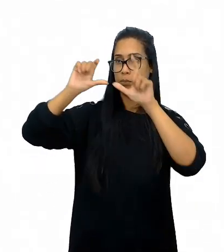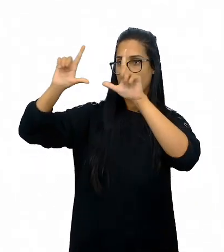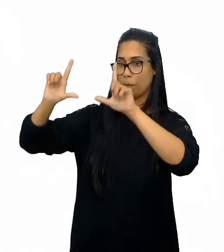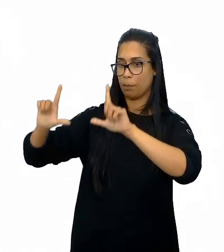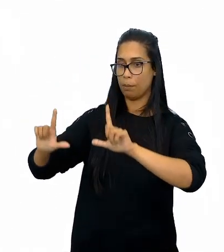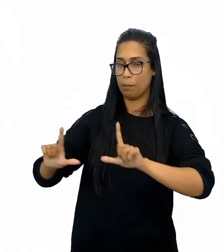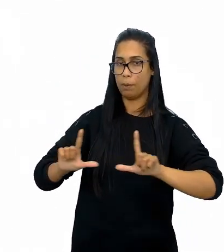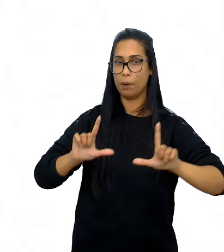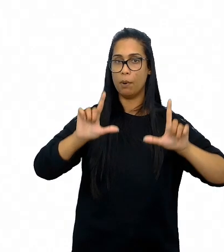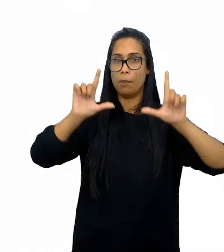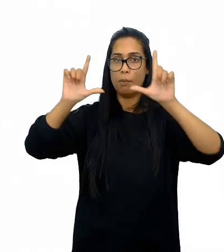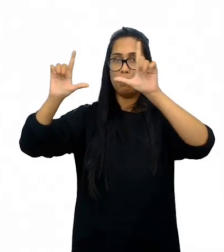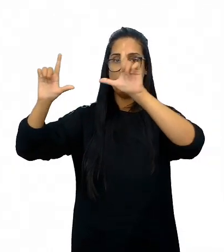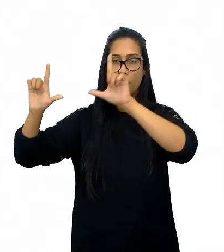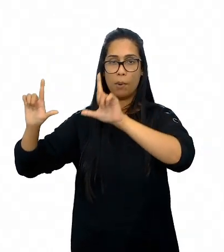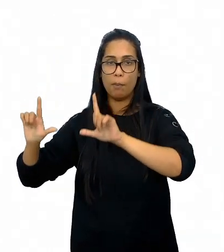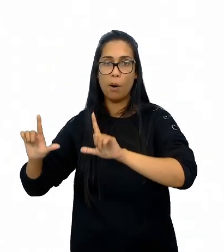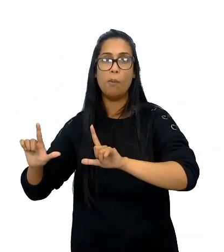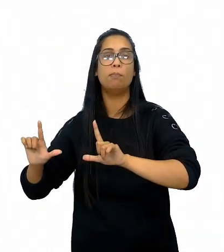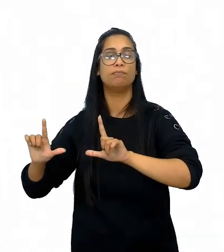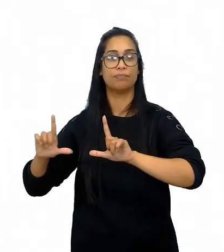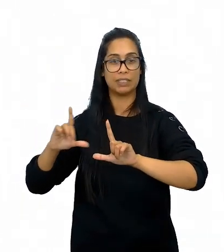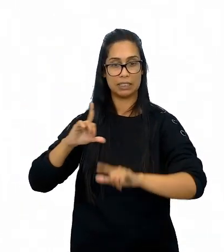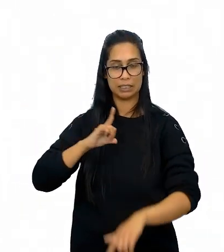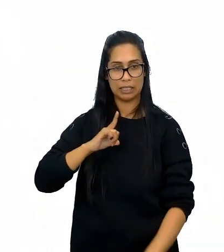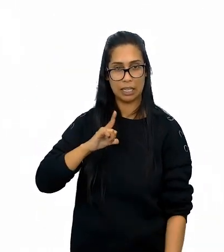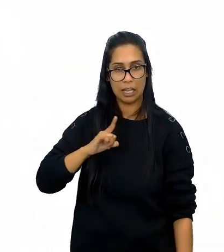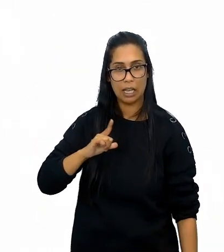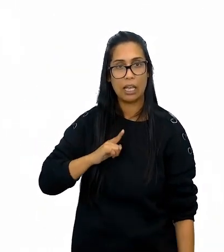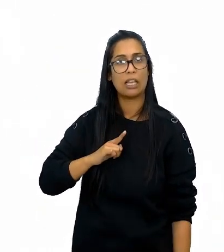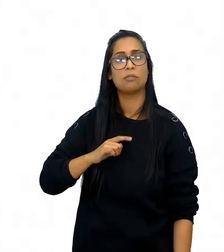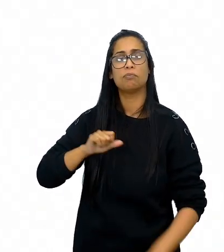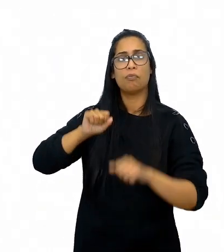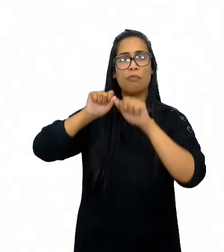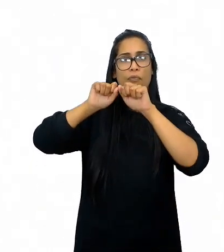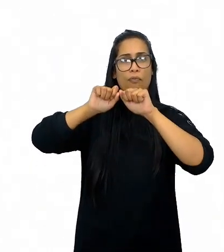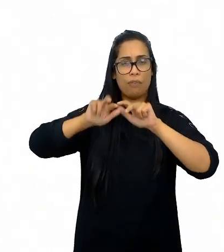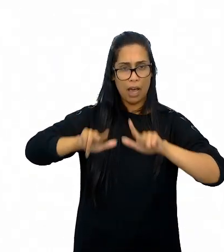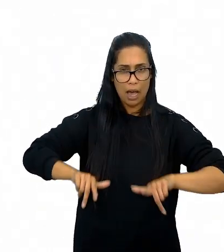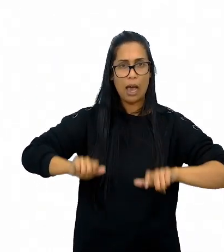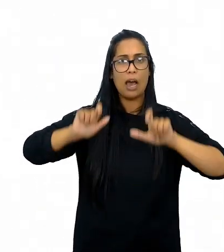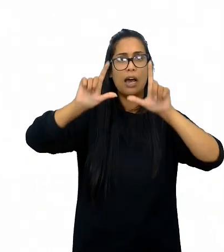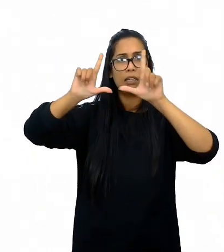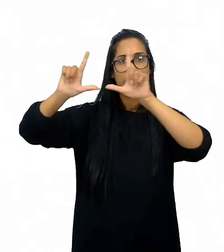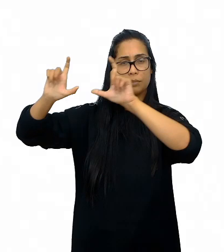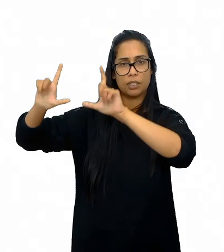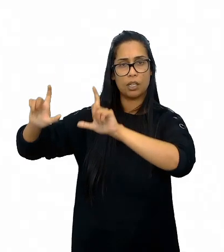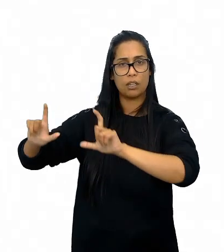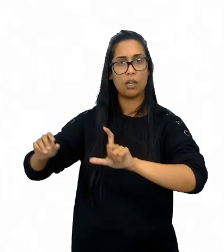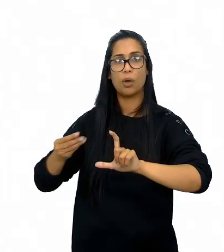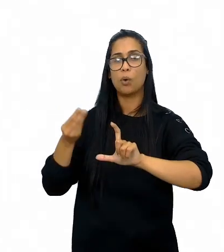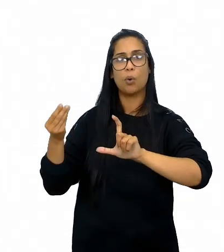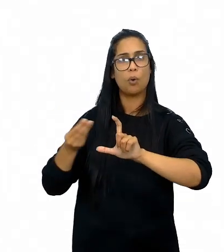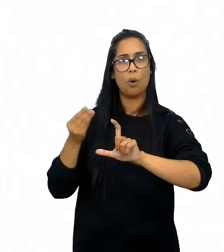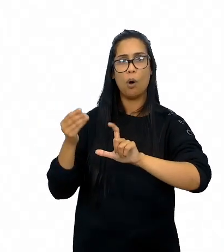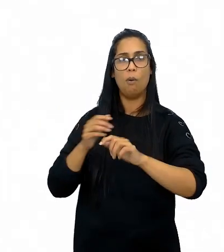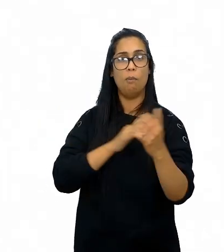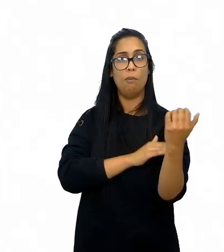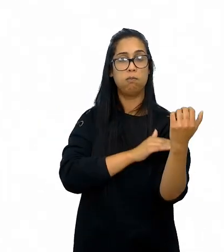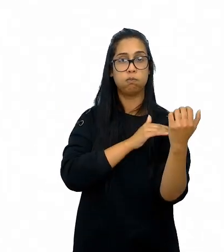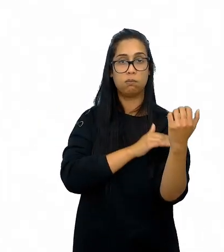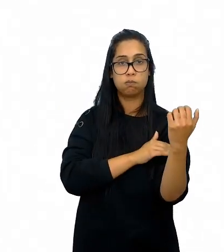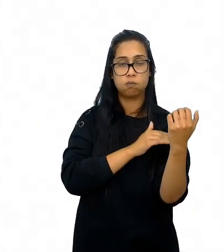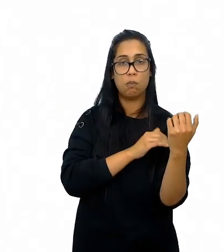tem uma imagem de Machu Picchu, uma imagem no nível do mar, né? Então, como será que é a pressão arterial desses